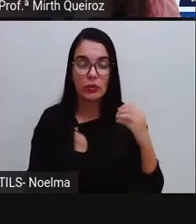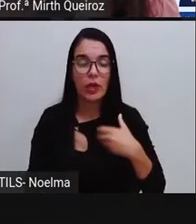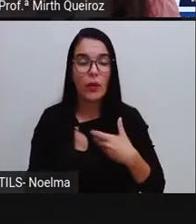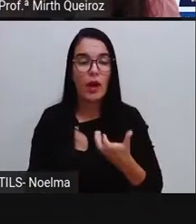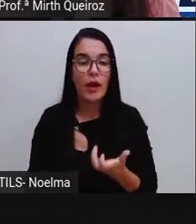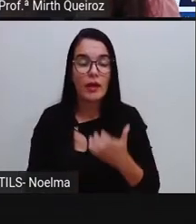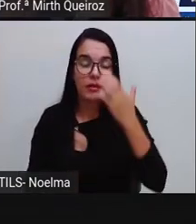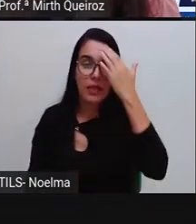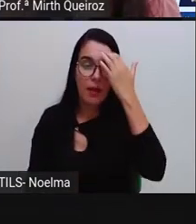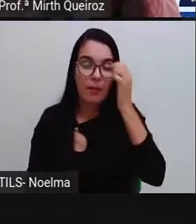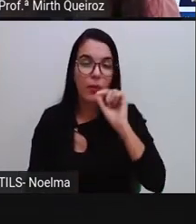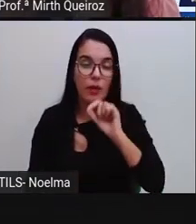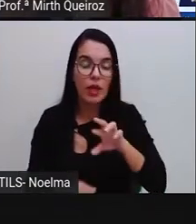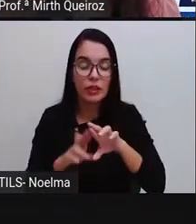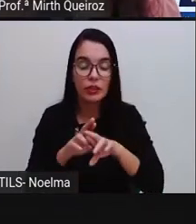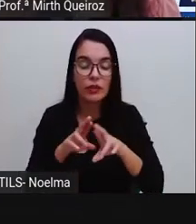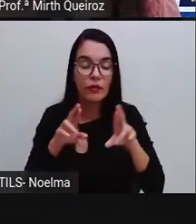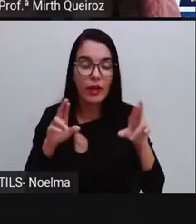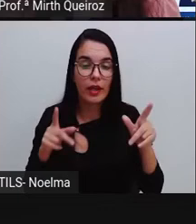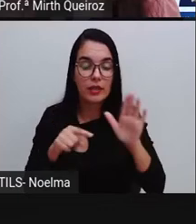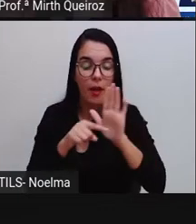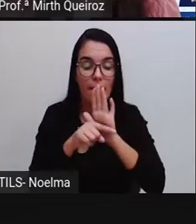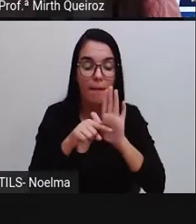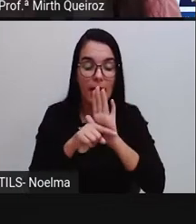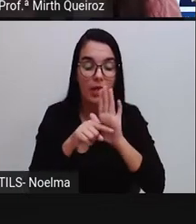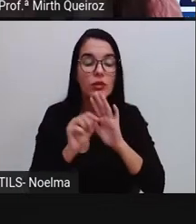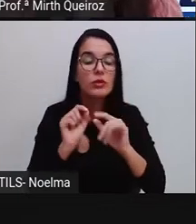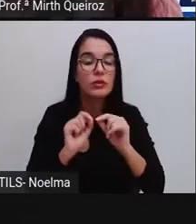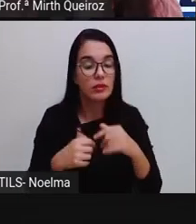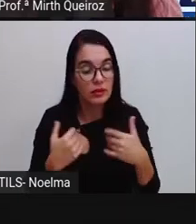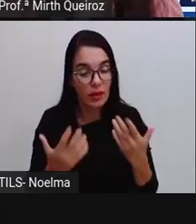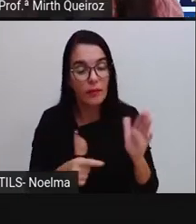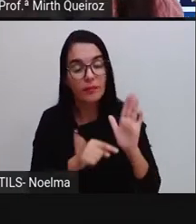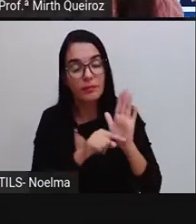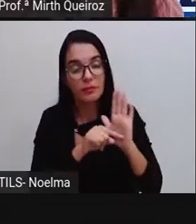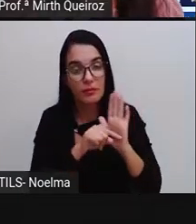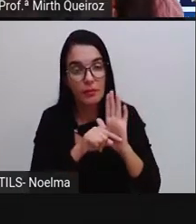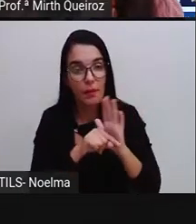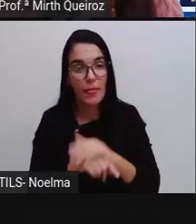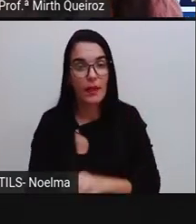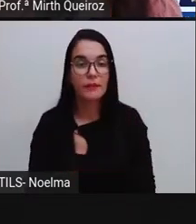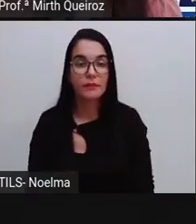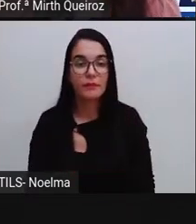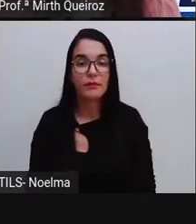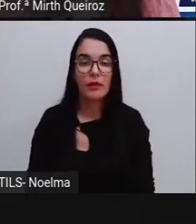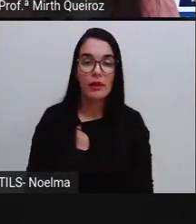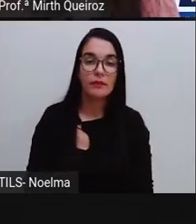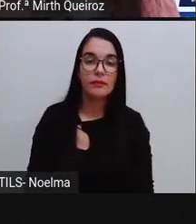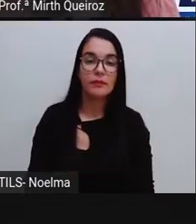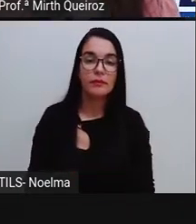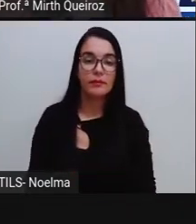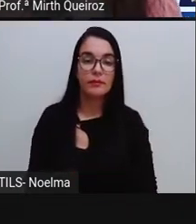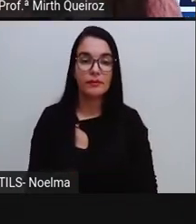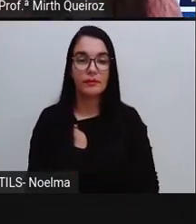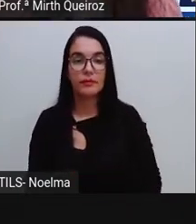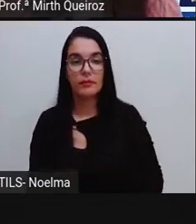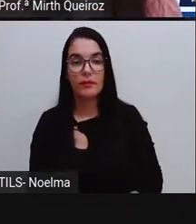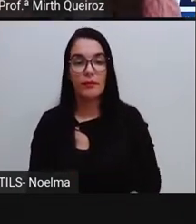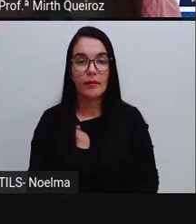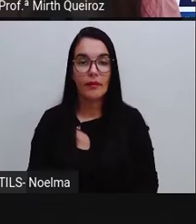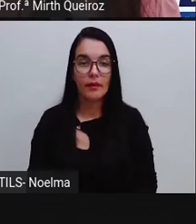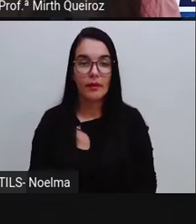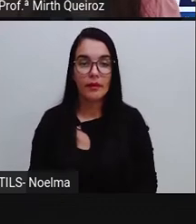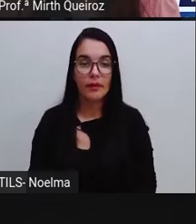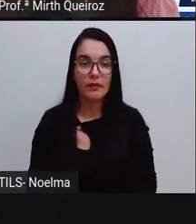saber a diferença, que conta nós precisamos fazer? A diferença seria quanto um é mais que o outro. Para eu saber quanto